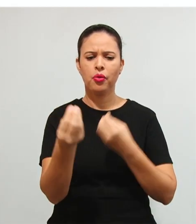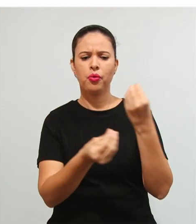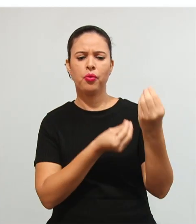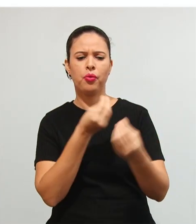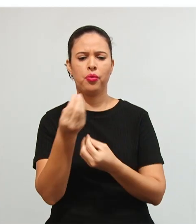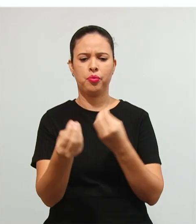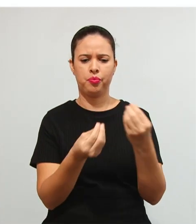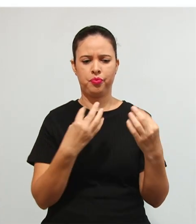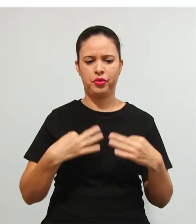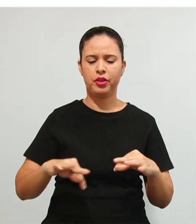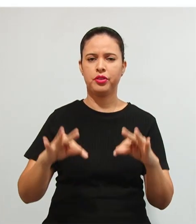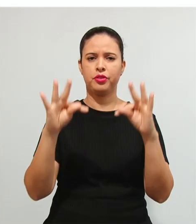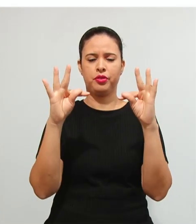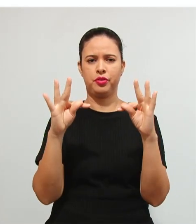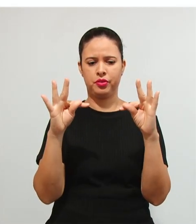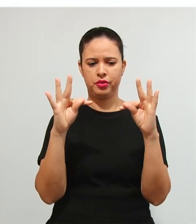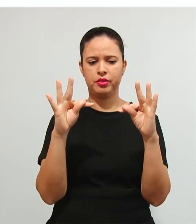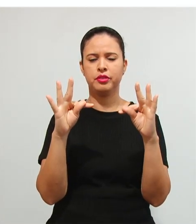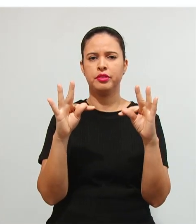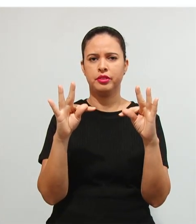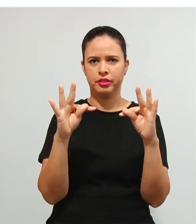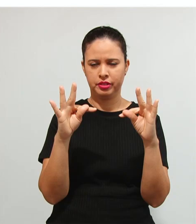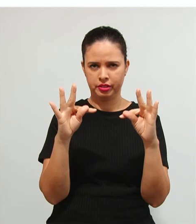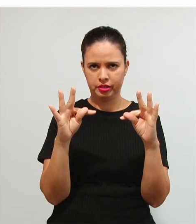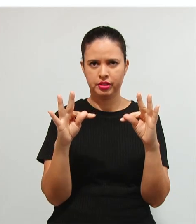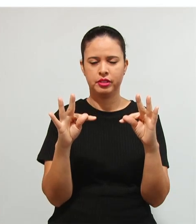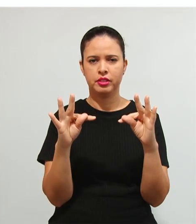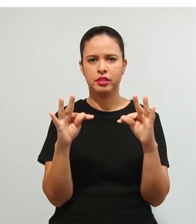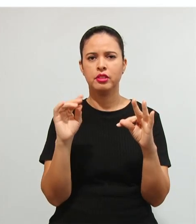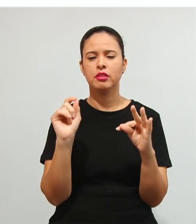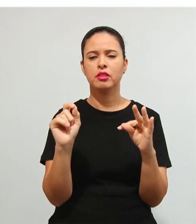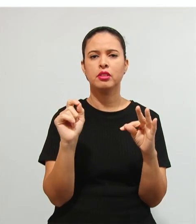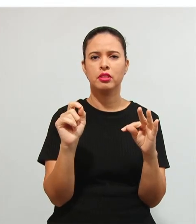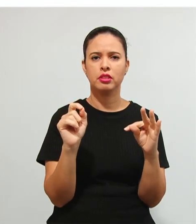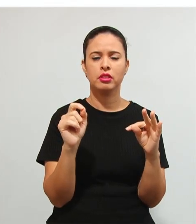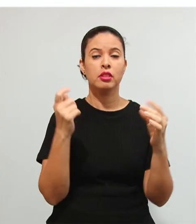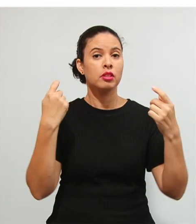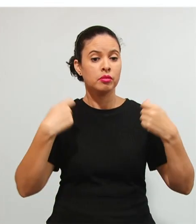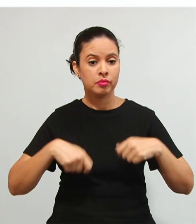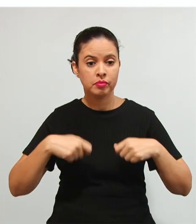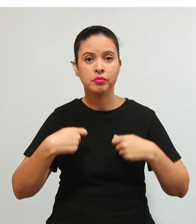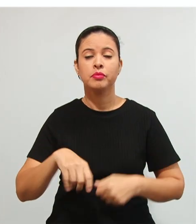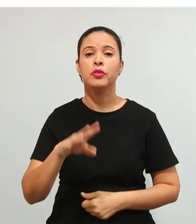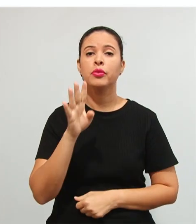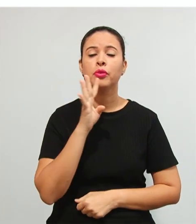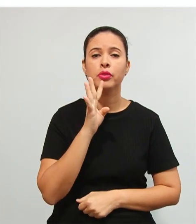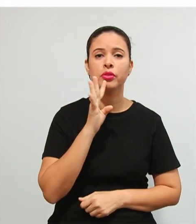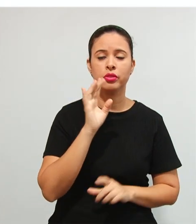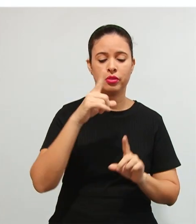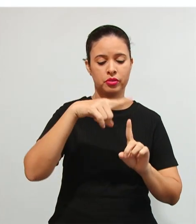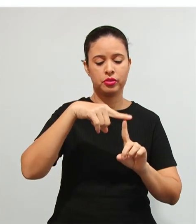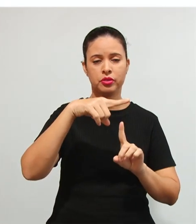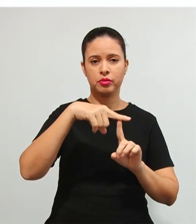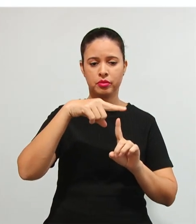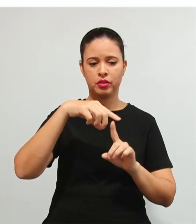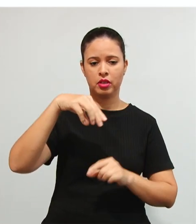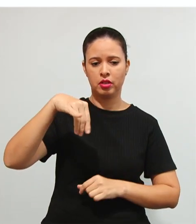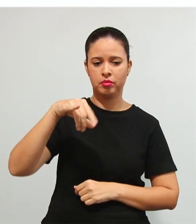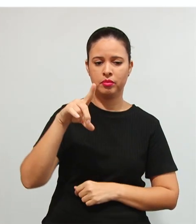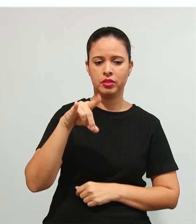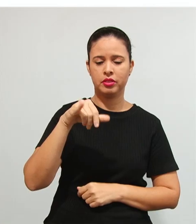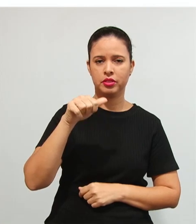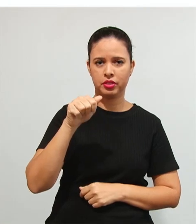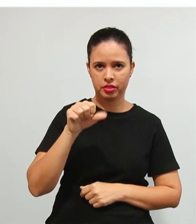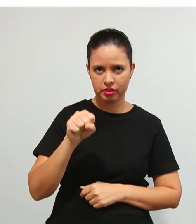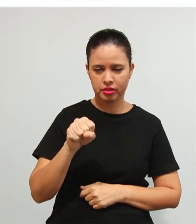tecnologia lá na fala anterior também influencia na comunicação, a gente precisa conhecer os tipos de mídia e como que